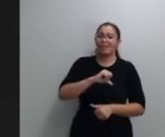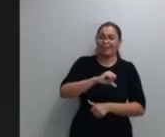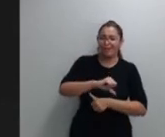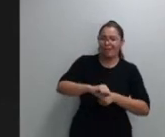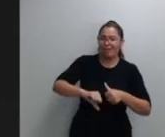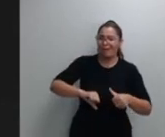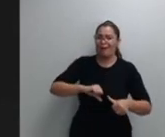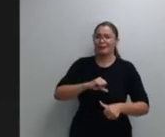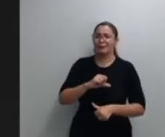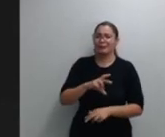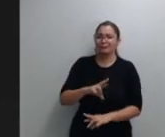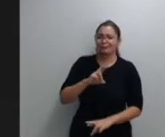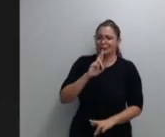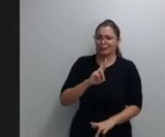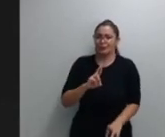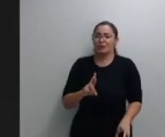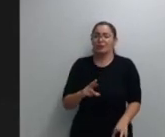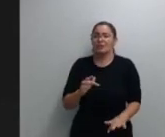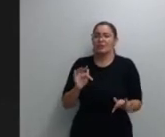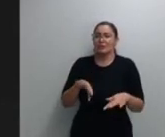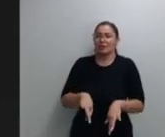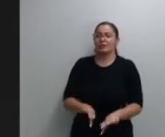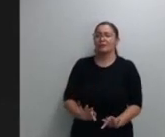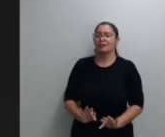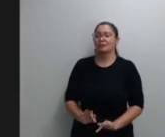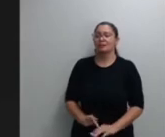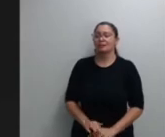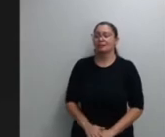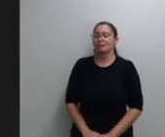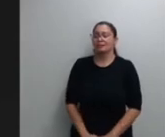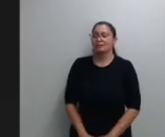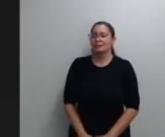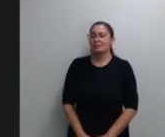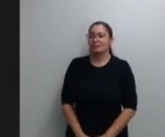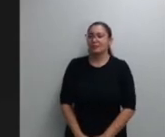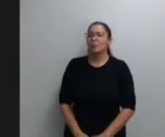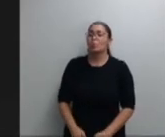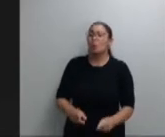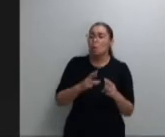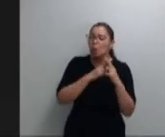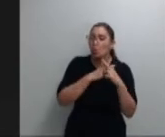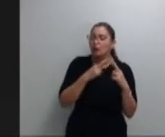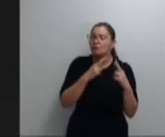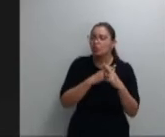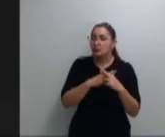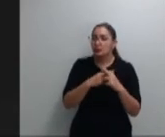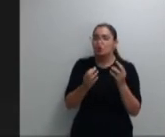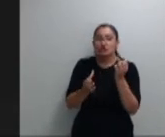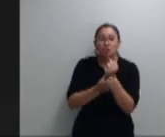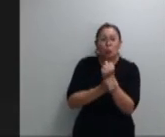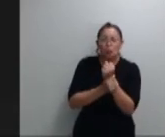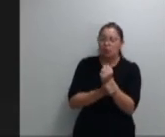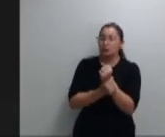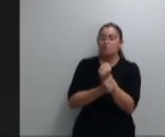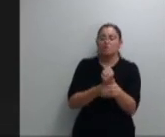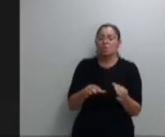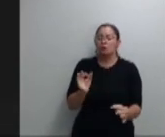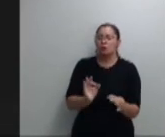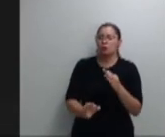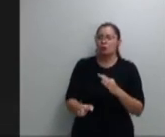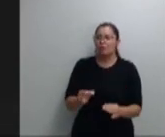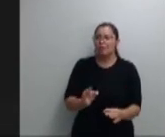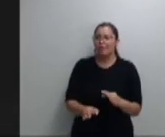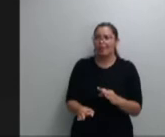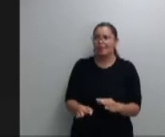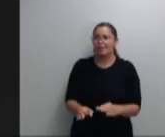buscando assegurar não a lisura do certame com todo respeito, segurança jurídica, a previsibilidade